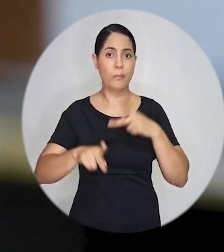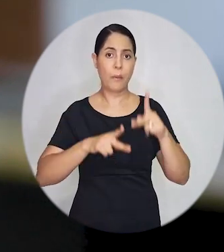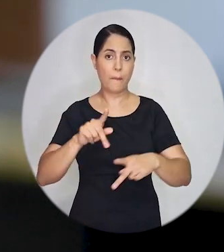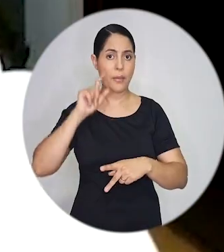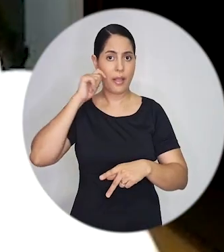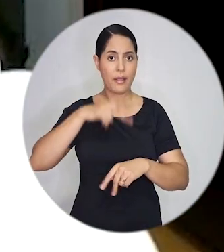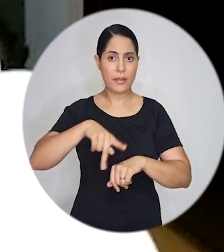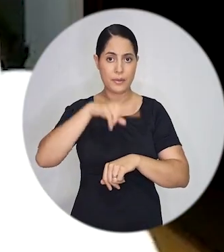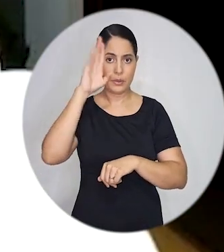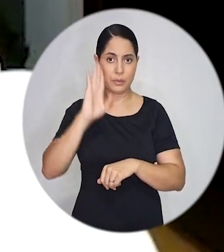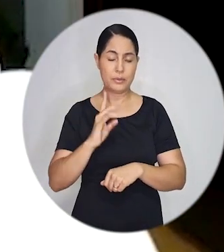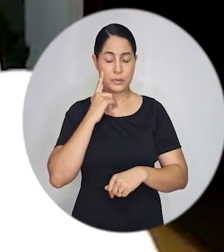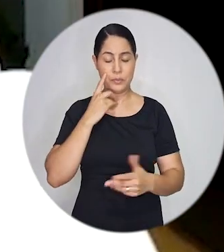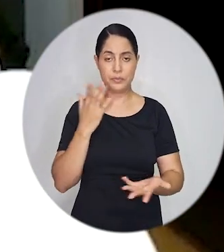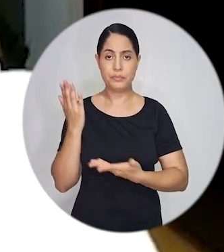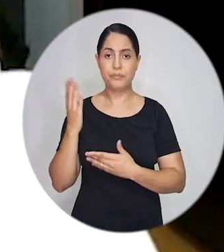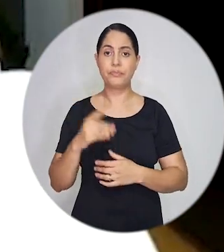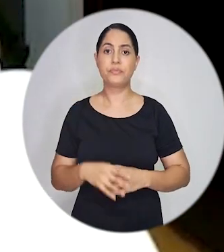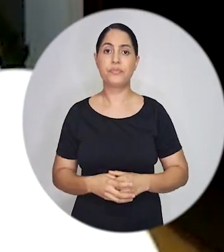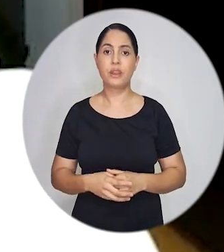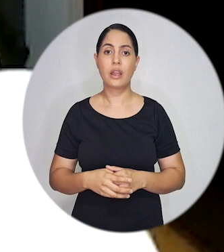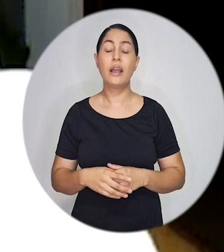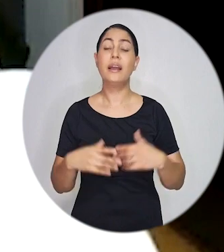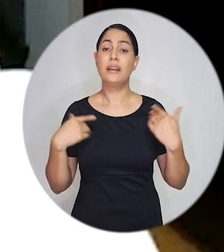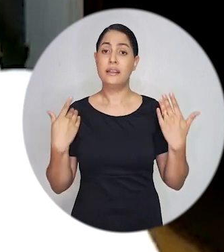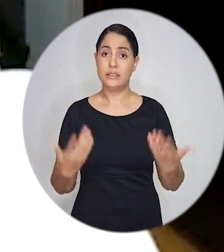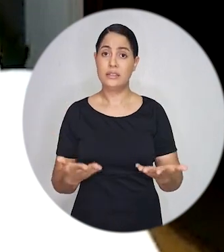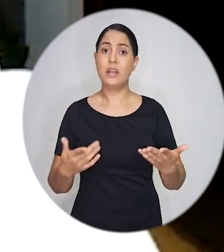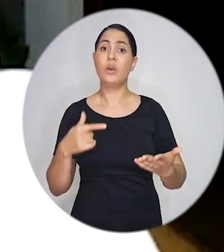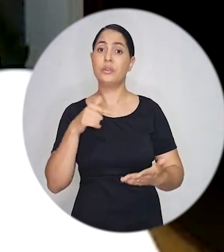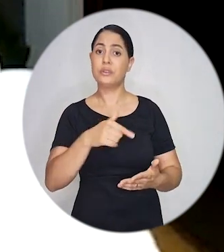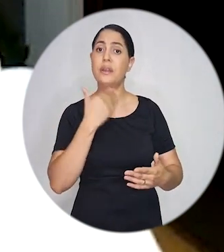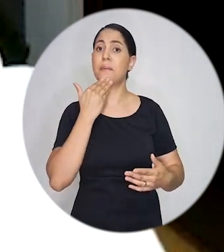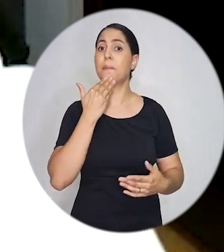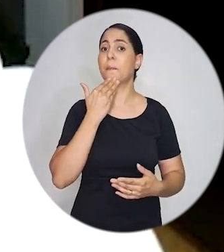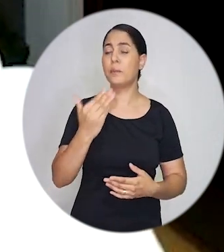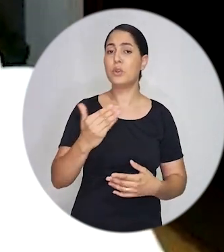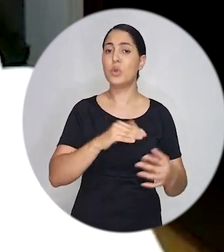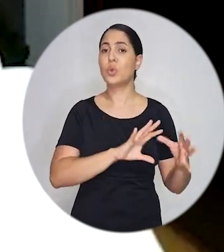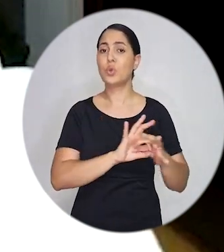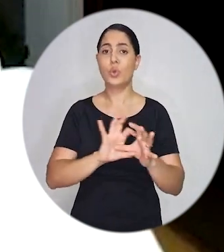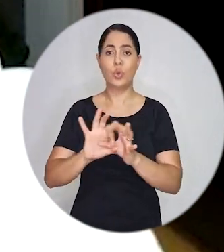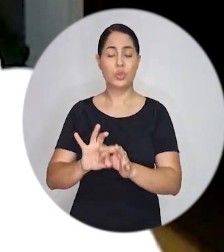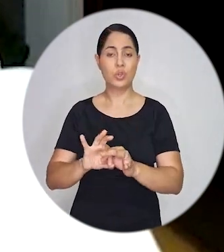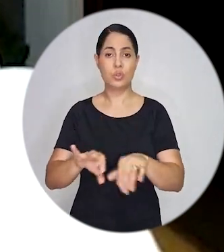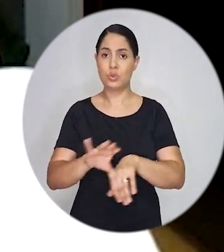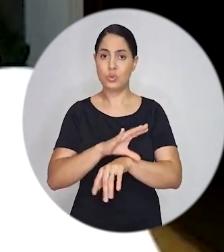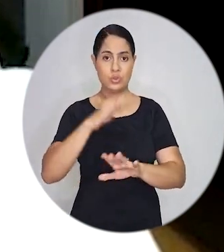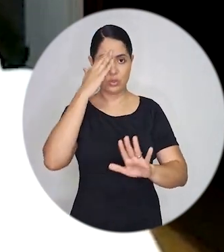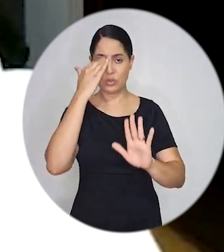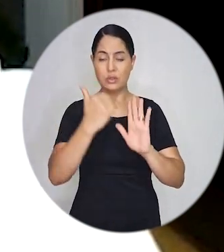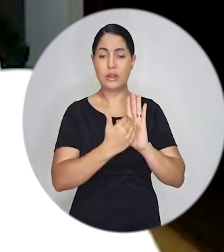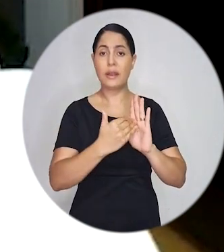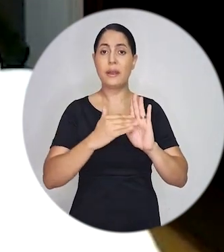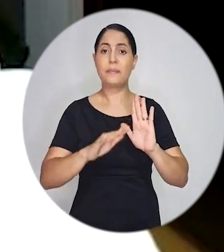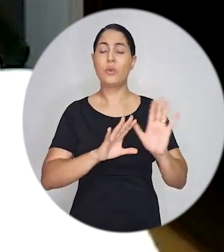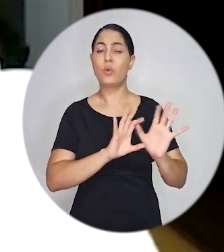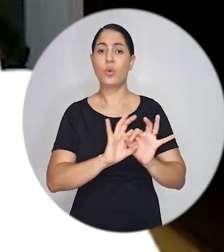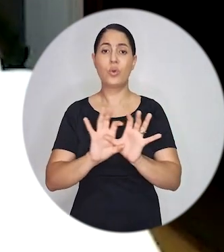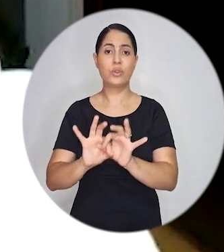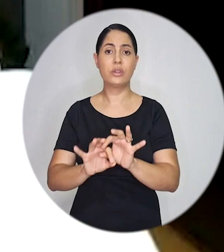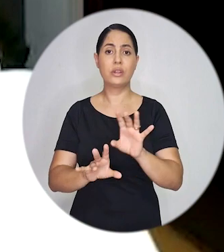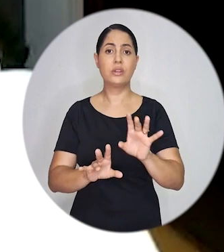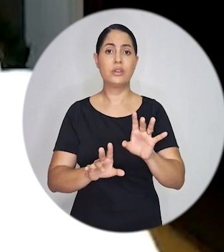do país. A ação, ela busca, a declaração do estado de coisas inconstitucionais